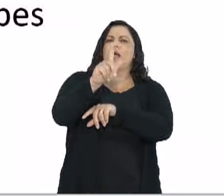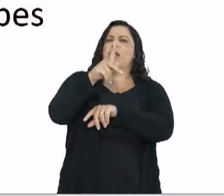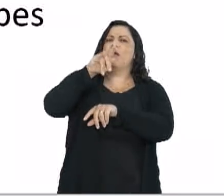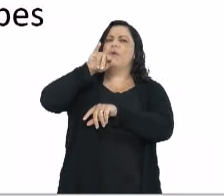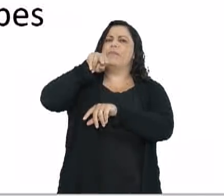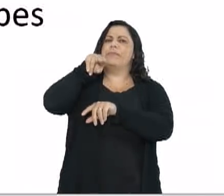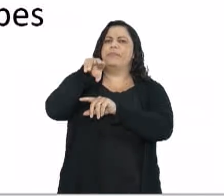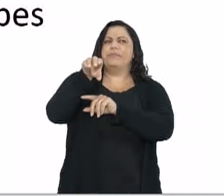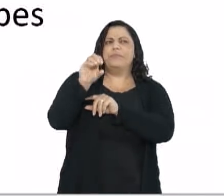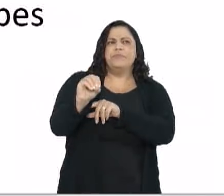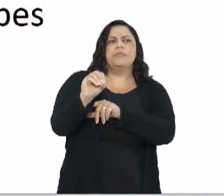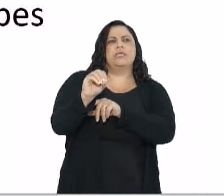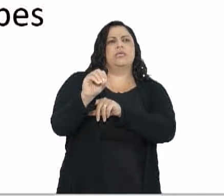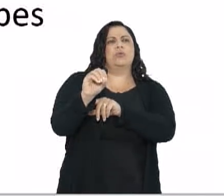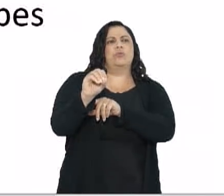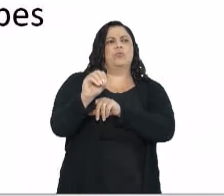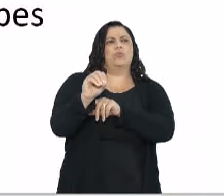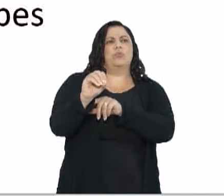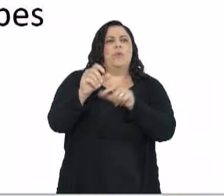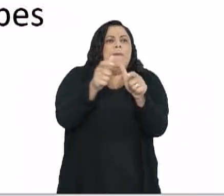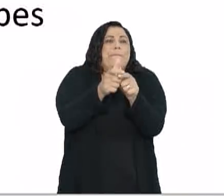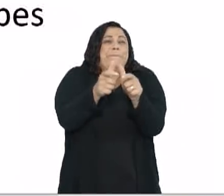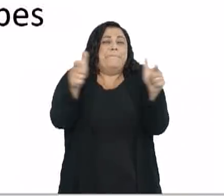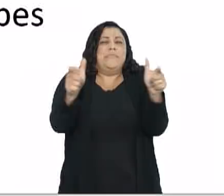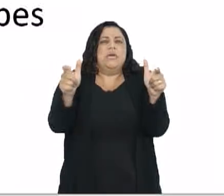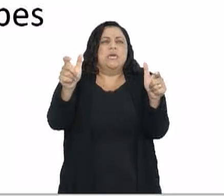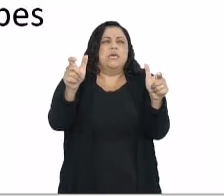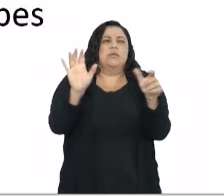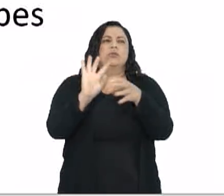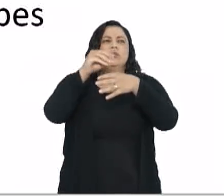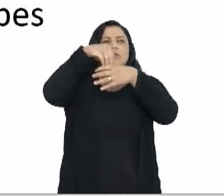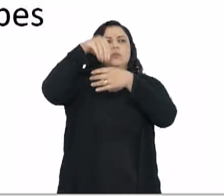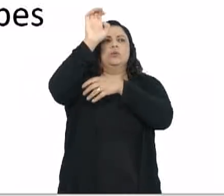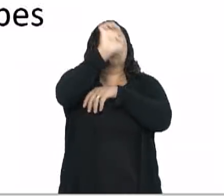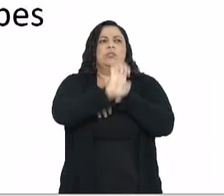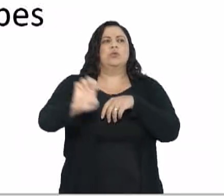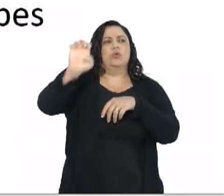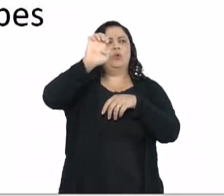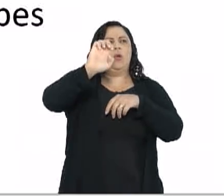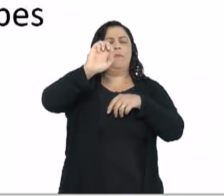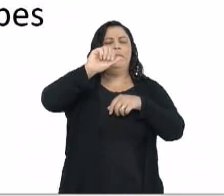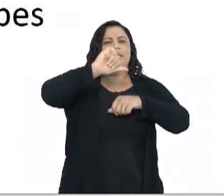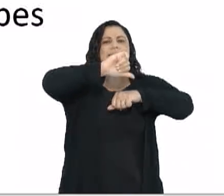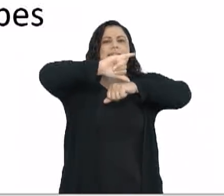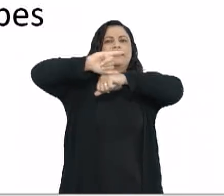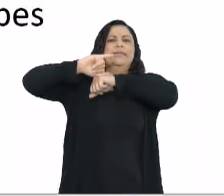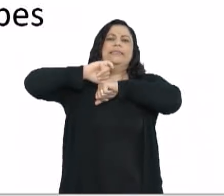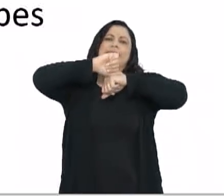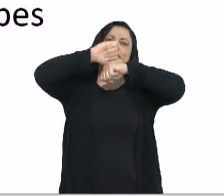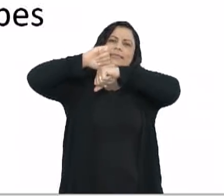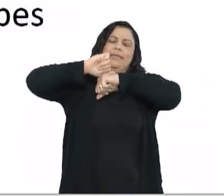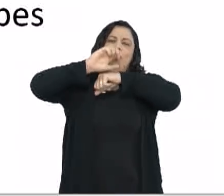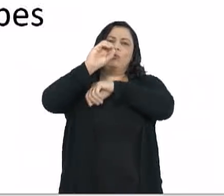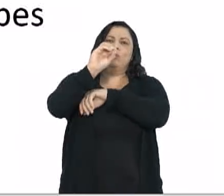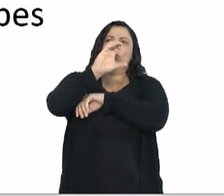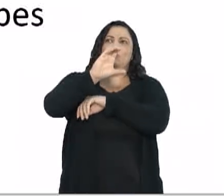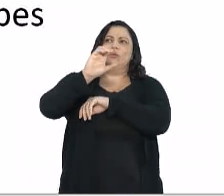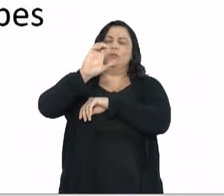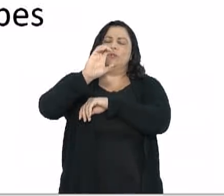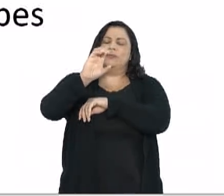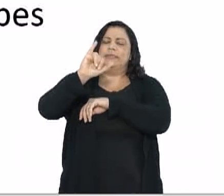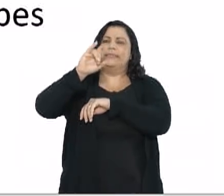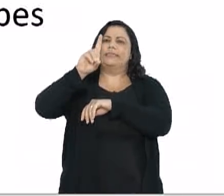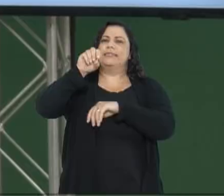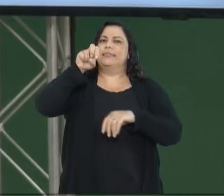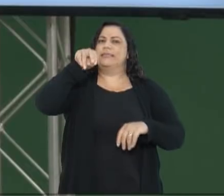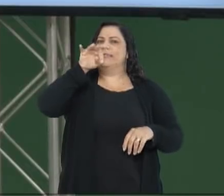e ocidental, que é um tipo intermediário ali da relação, em relação ao Mediterrâneo e ao europeu oriental. Então aqui nós já